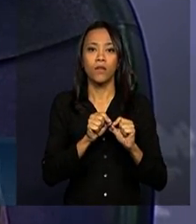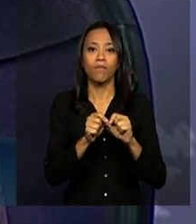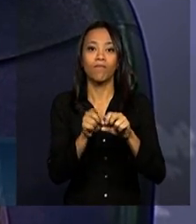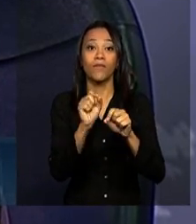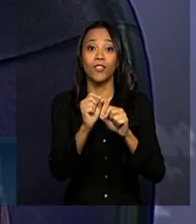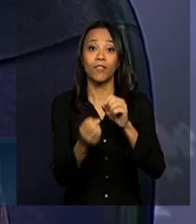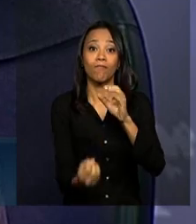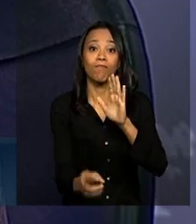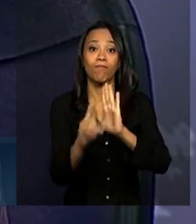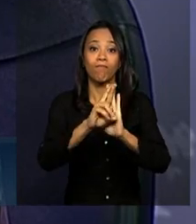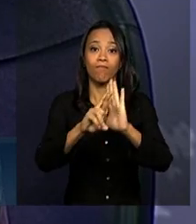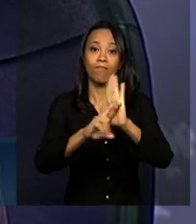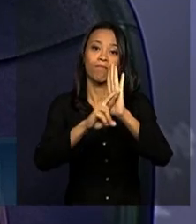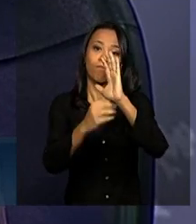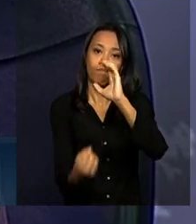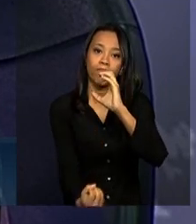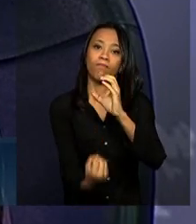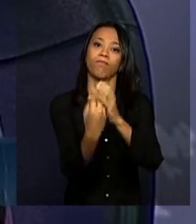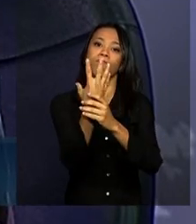implementação real